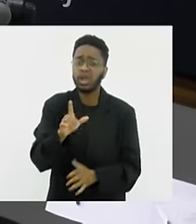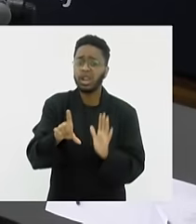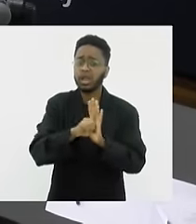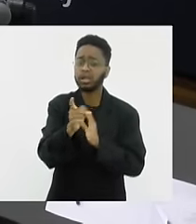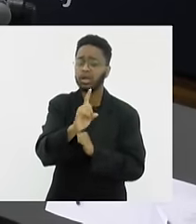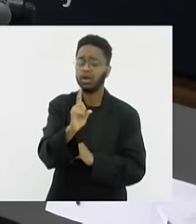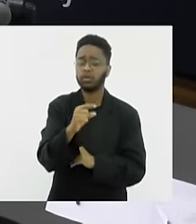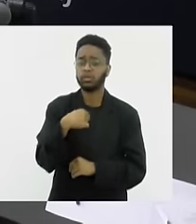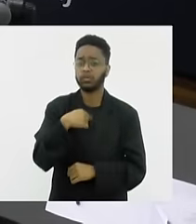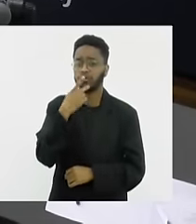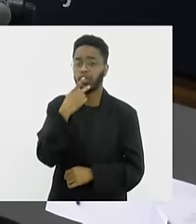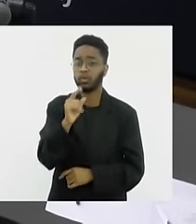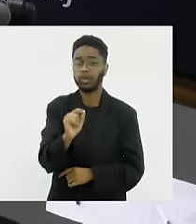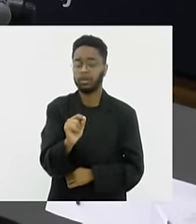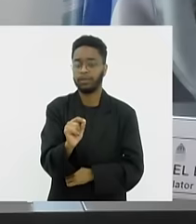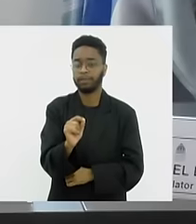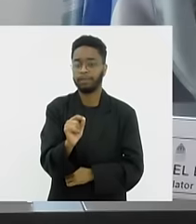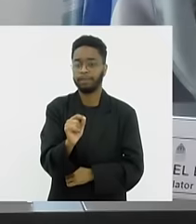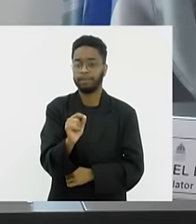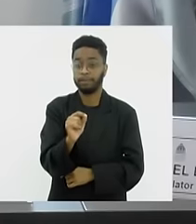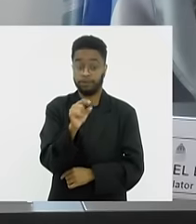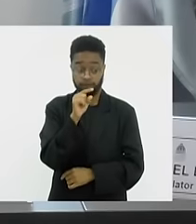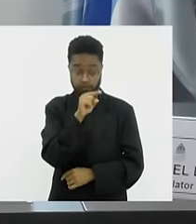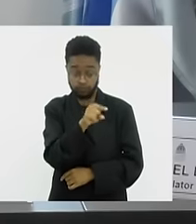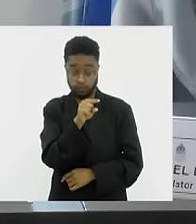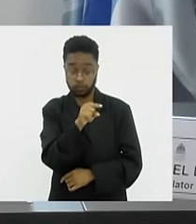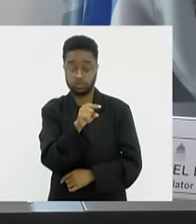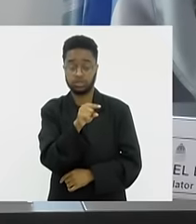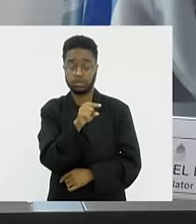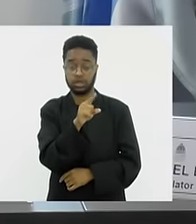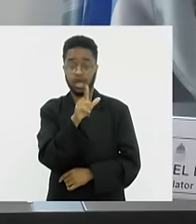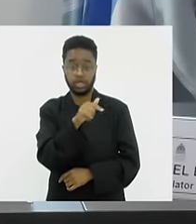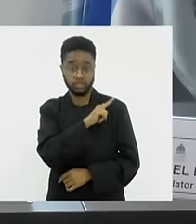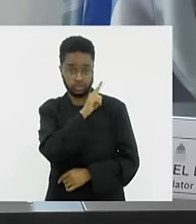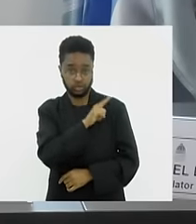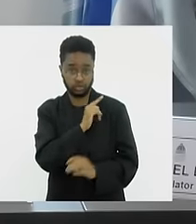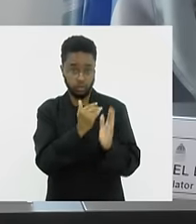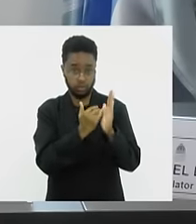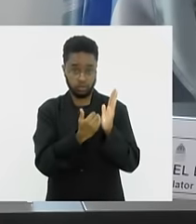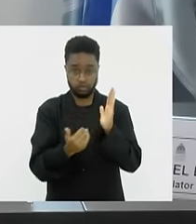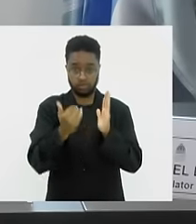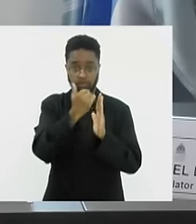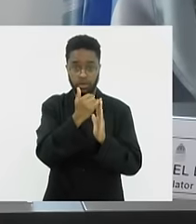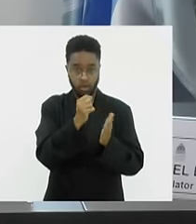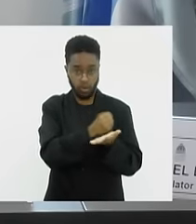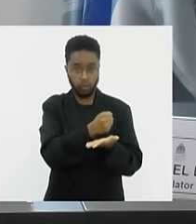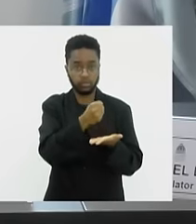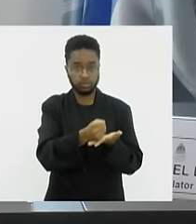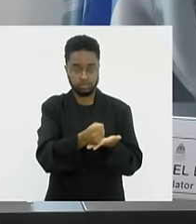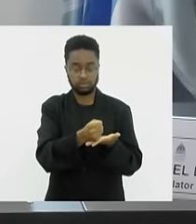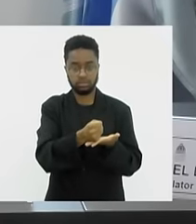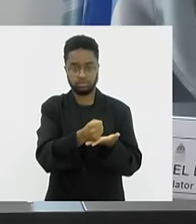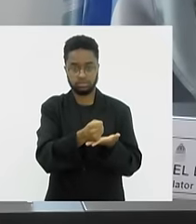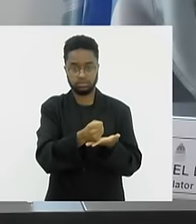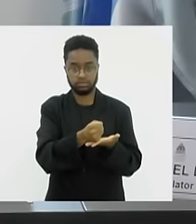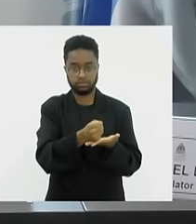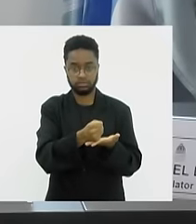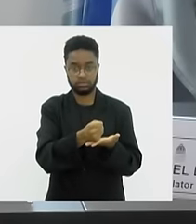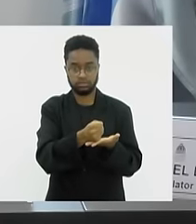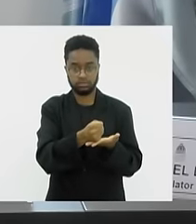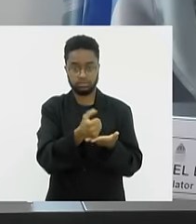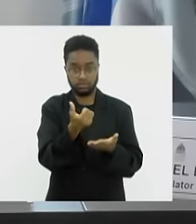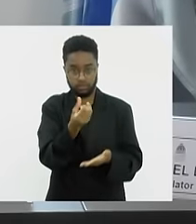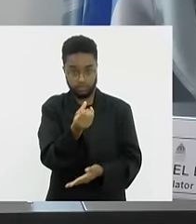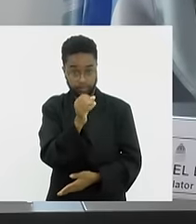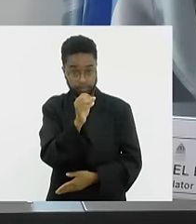isso, não, deputado. Eu estou falando, o senhor, como gestor máximo de um órgão que contratou ao custo de 16